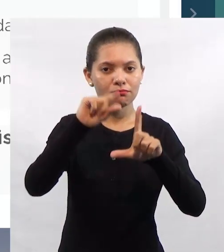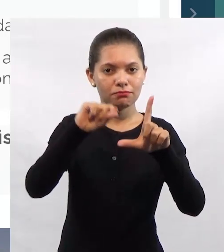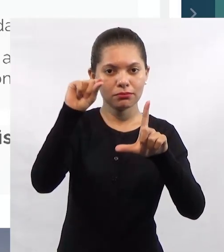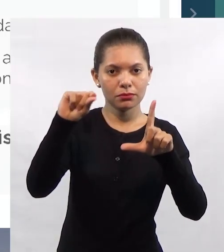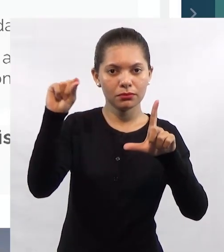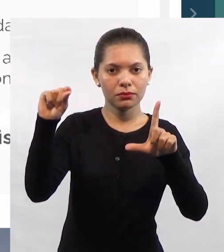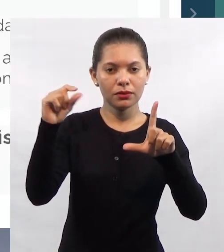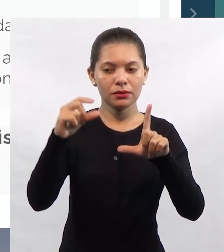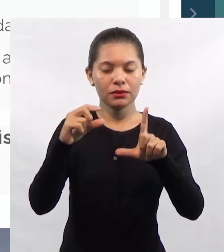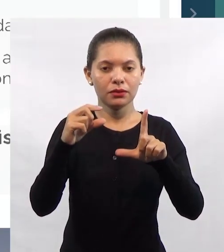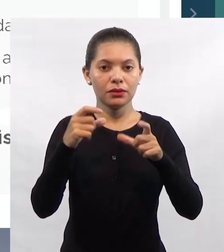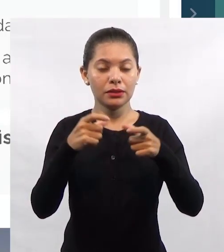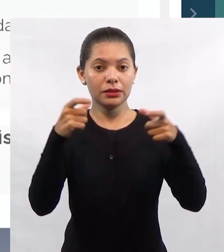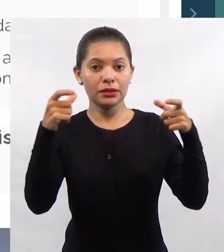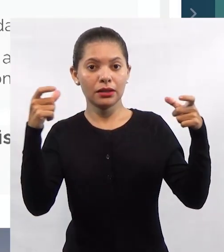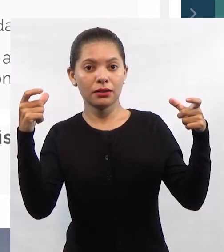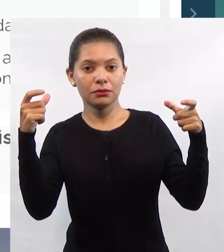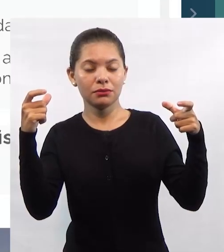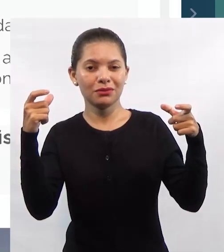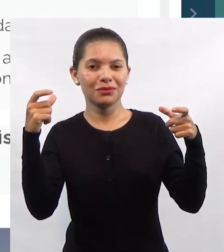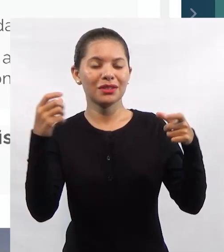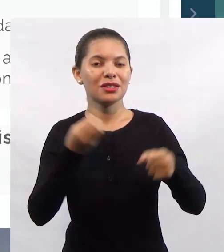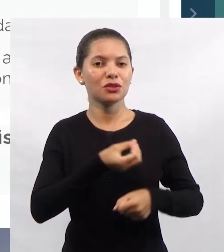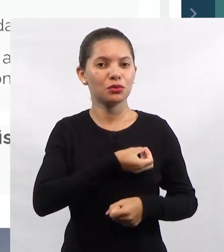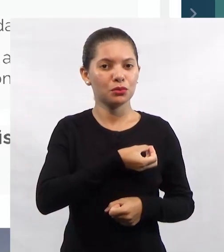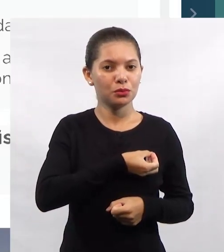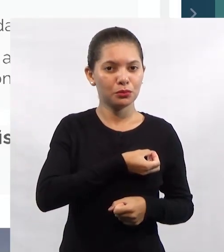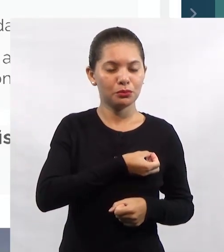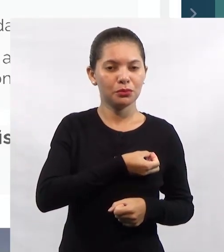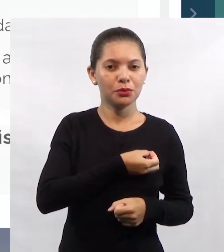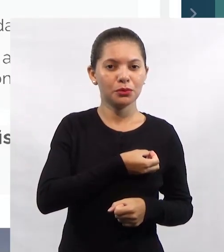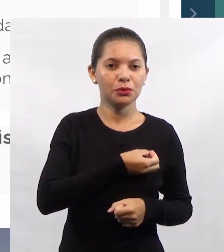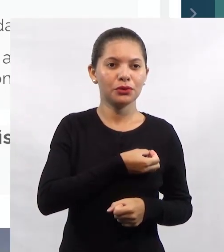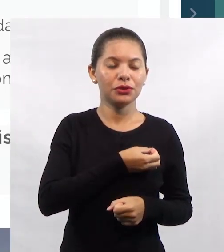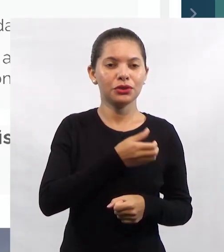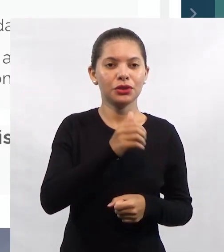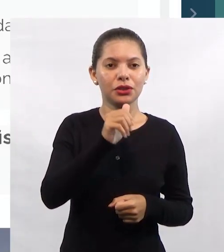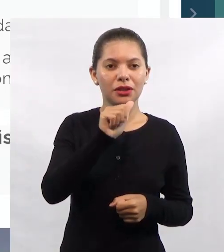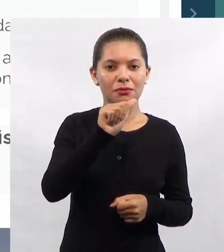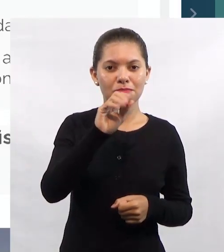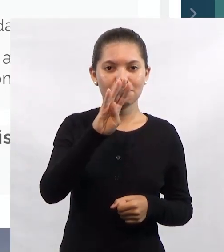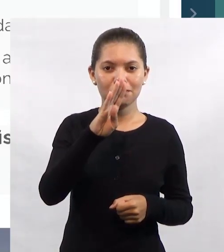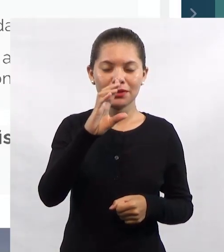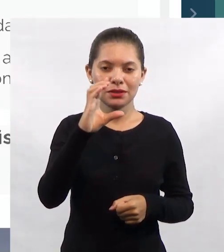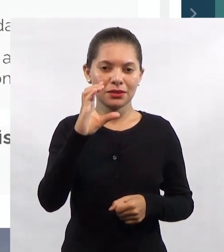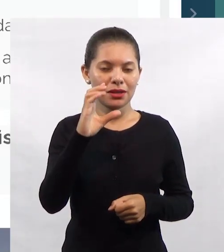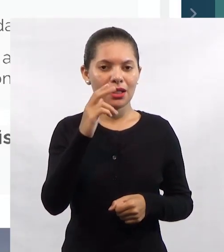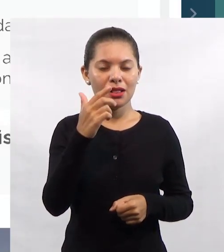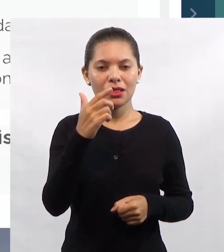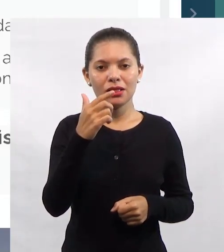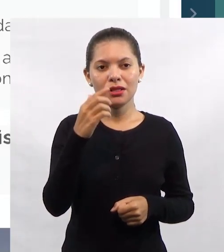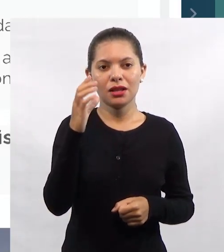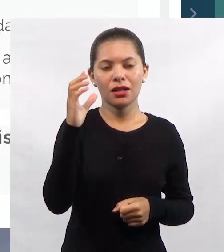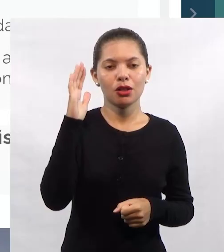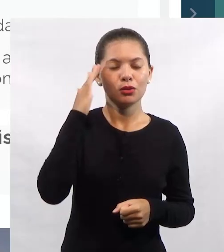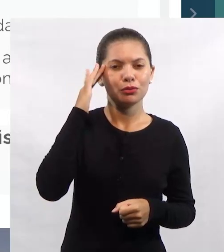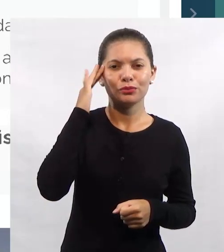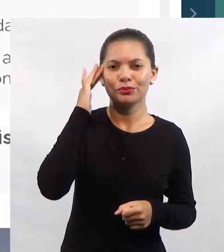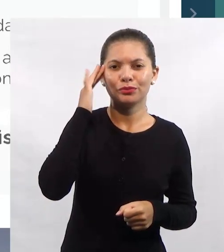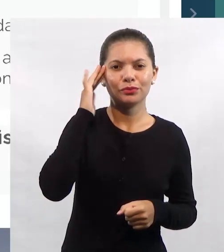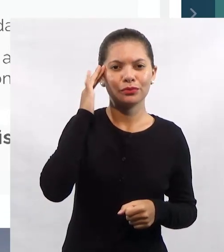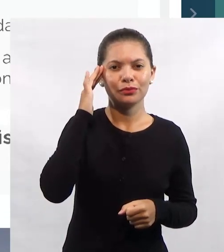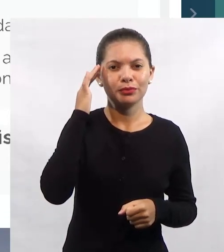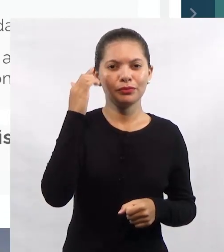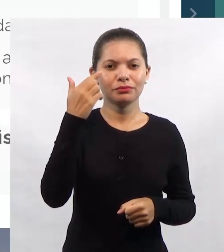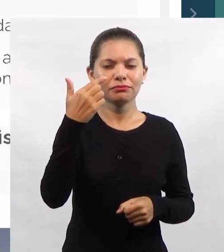um quadro de altas taxas de analfabetismo de jovens e adultos. Geralmente, a taxa no Brasil, ela fica